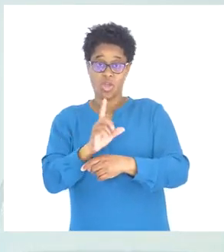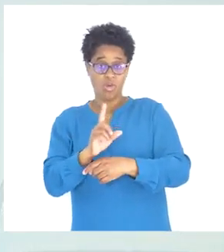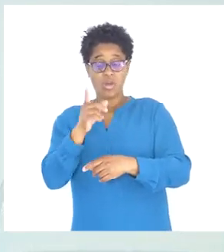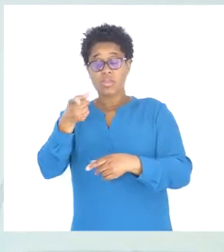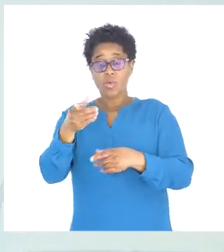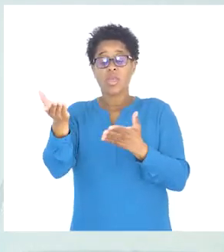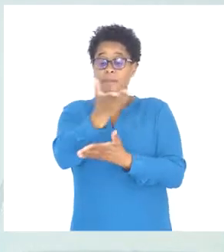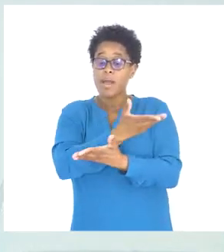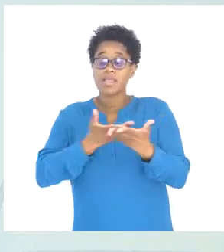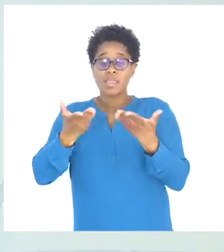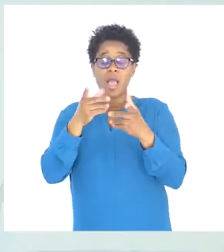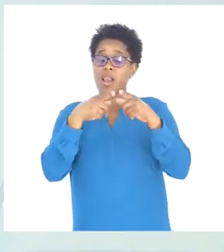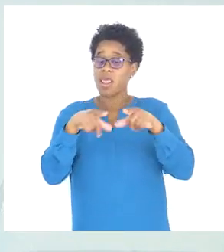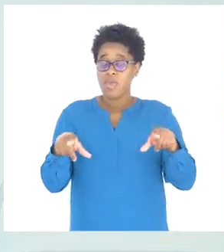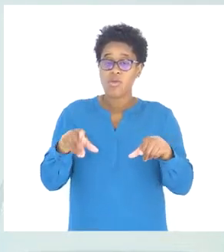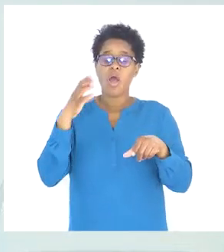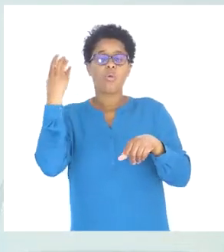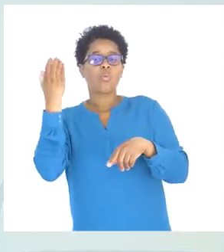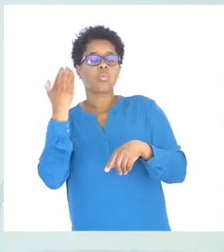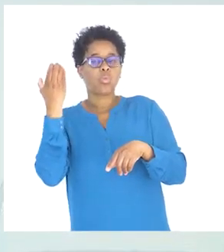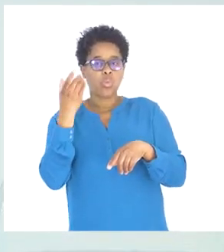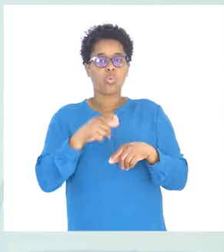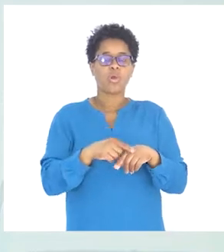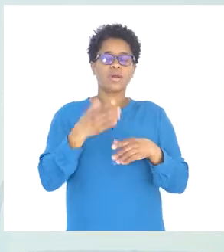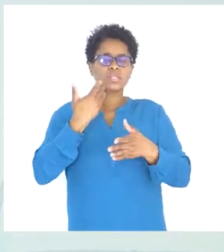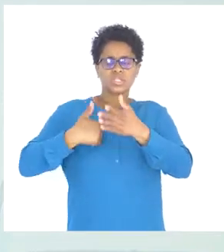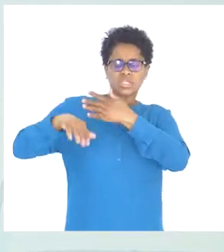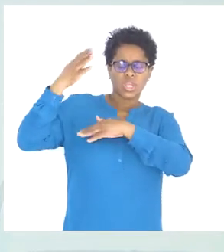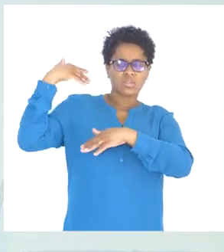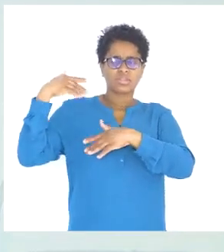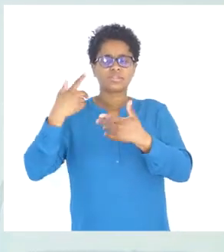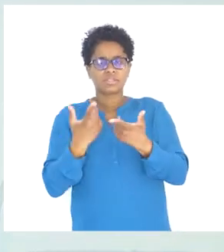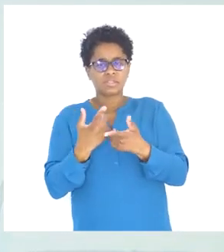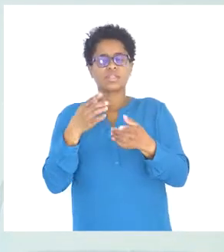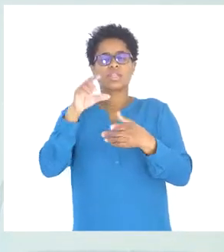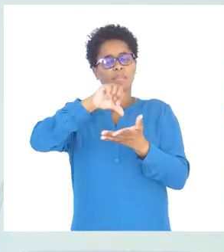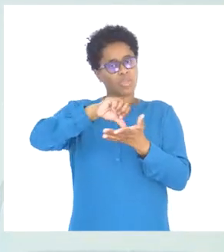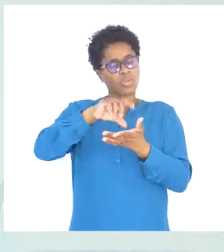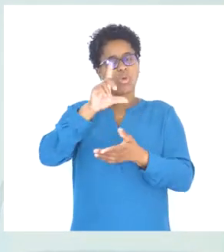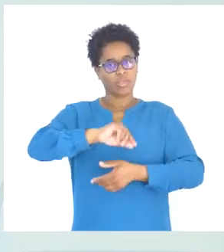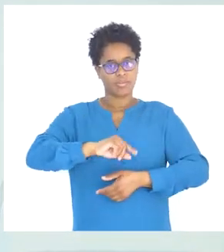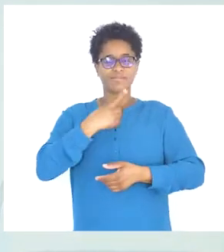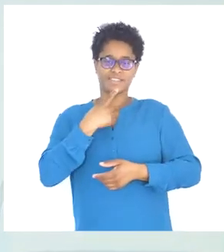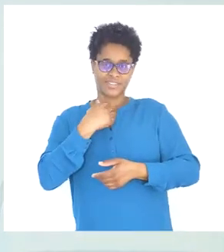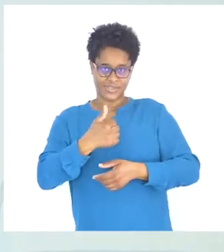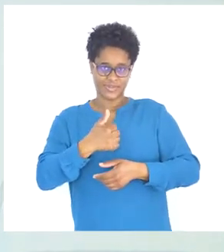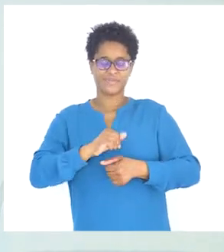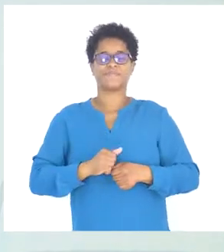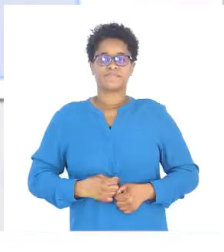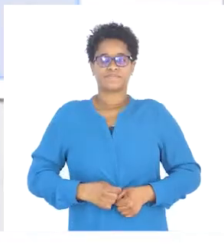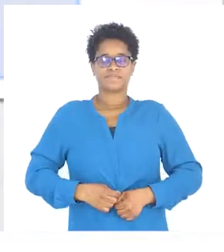ele partilha a língua, a cultura, as tradições e o território. Certo?